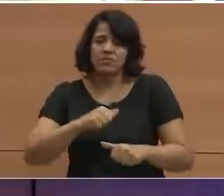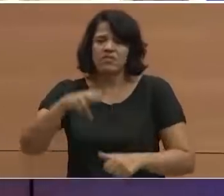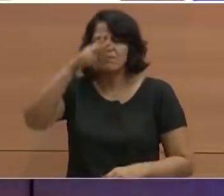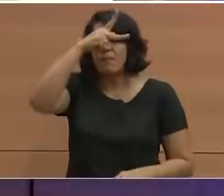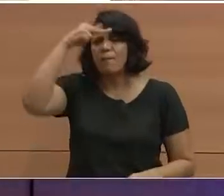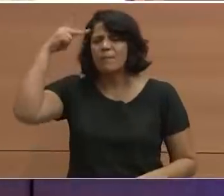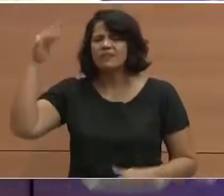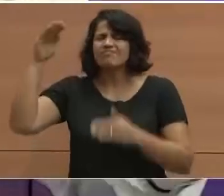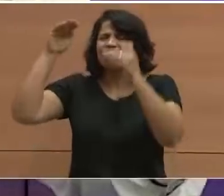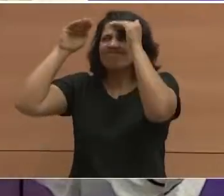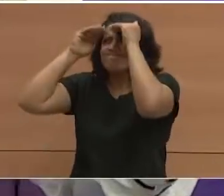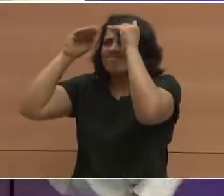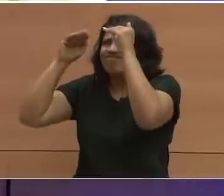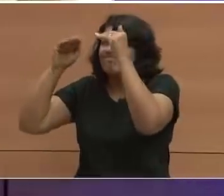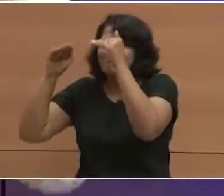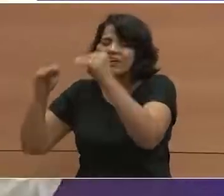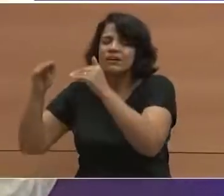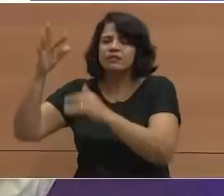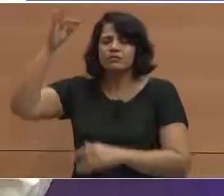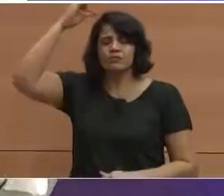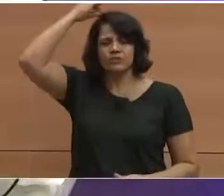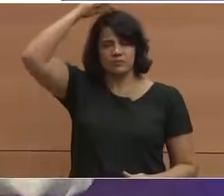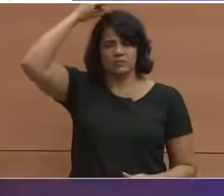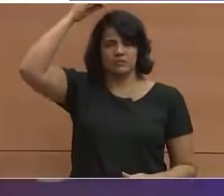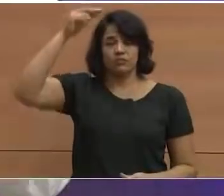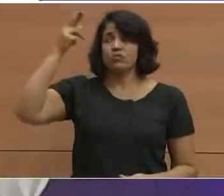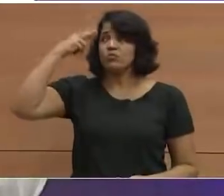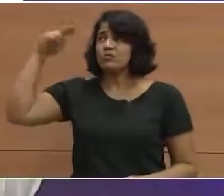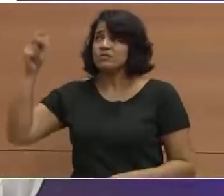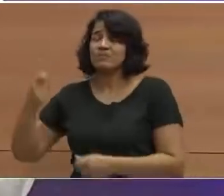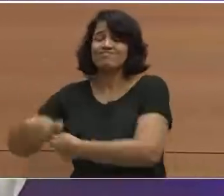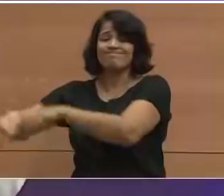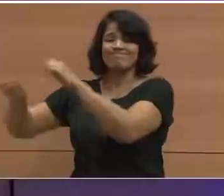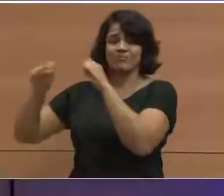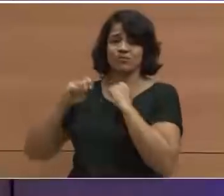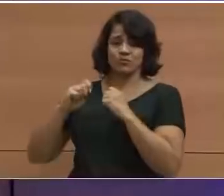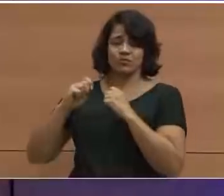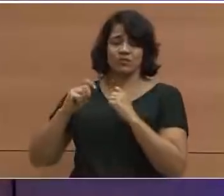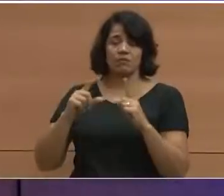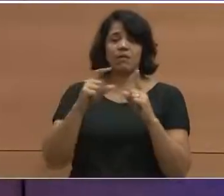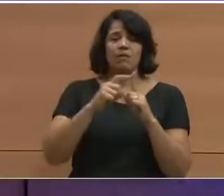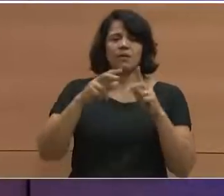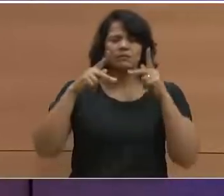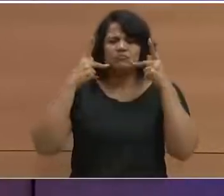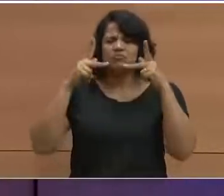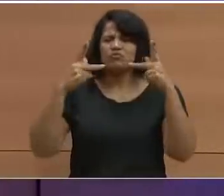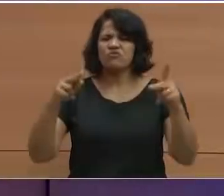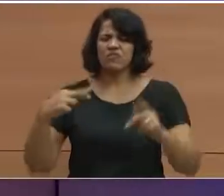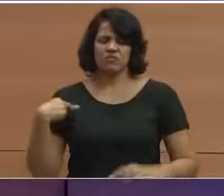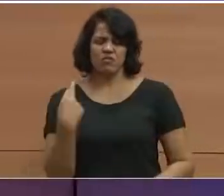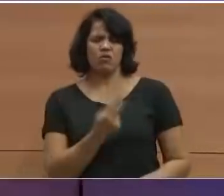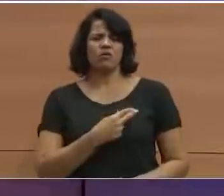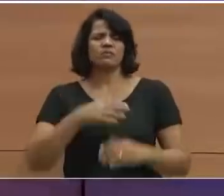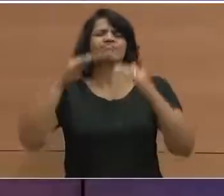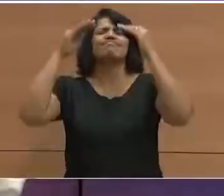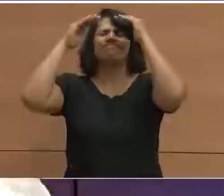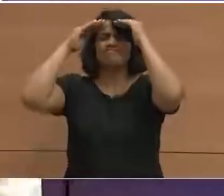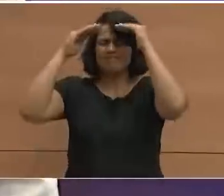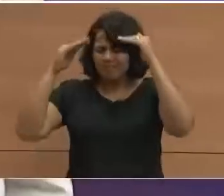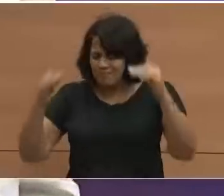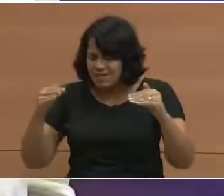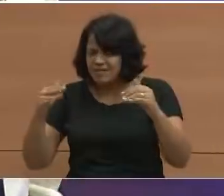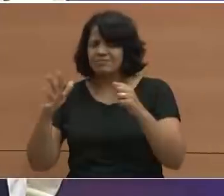amém? Não questiono, pratico a palavra, a bênção vem, sinais seguem, milagres seguem,